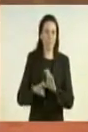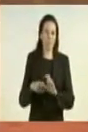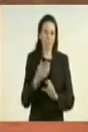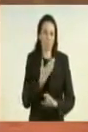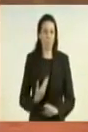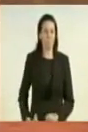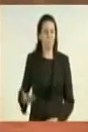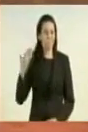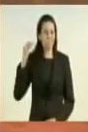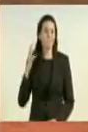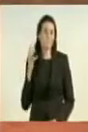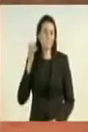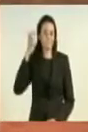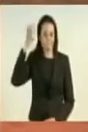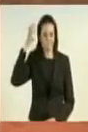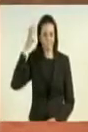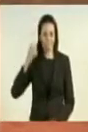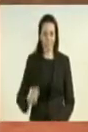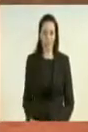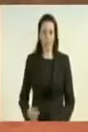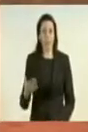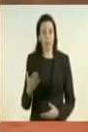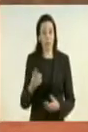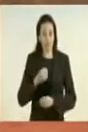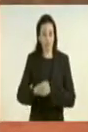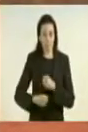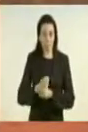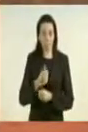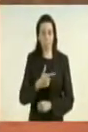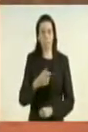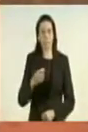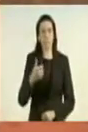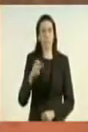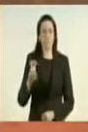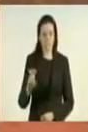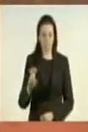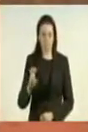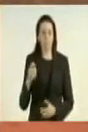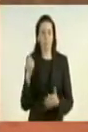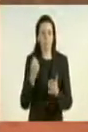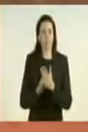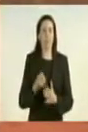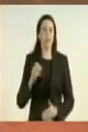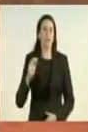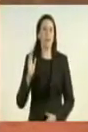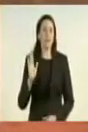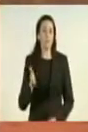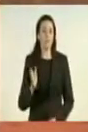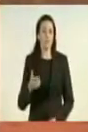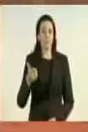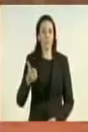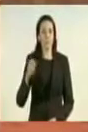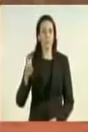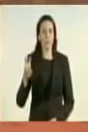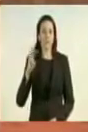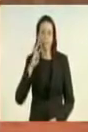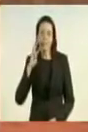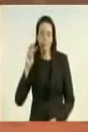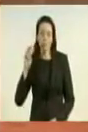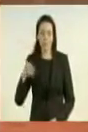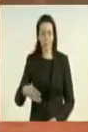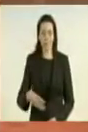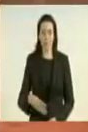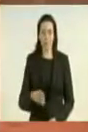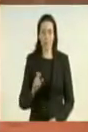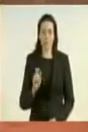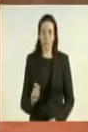início de 2015, o governo do Maranhão já pagou uma dívida equivalente a 150 milhões por atrasos e suspensão de repasses